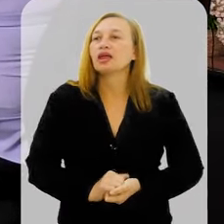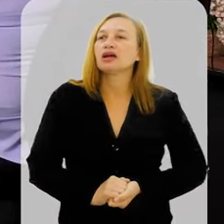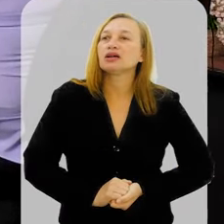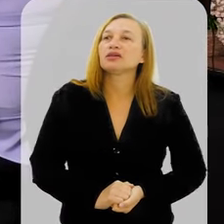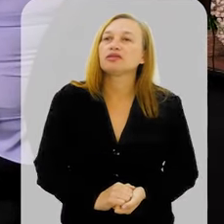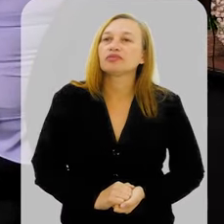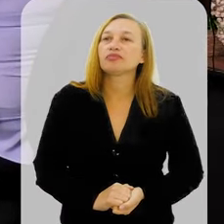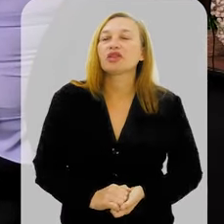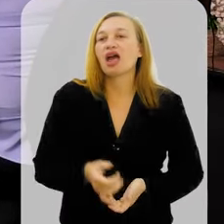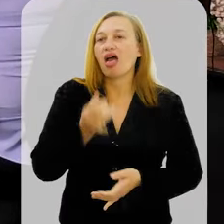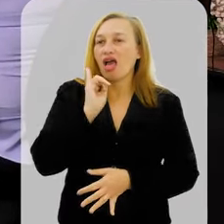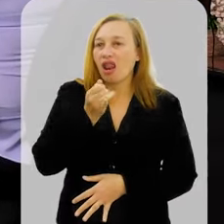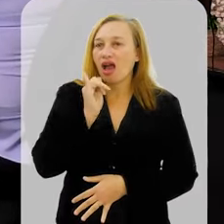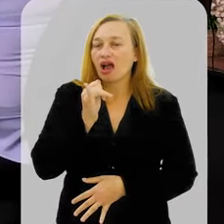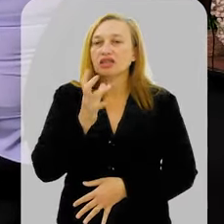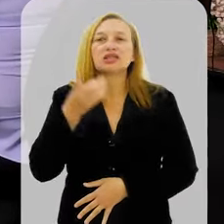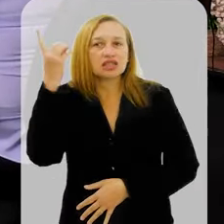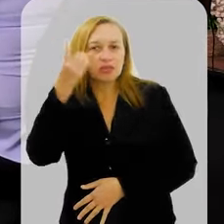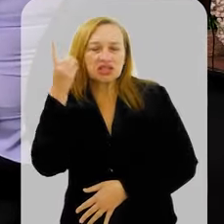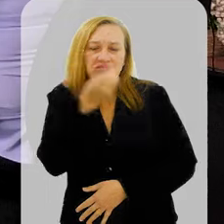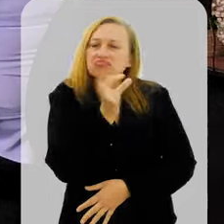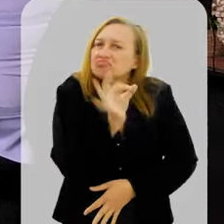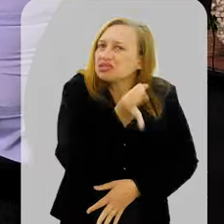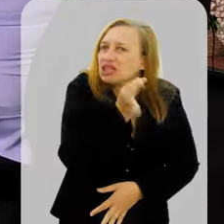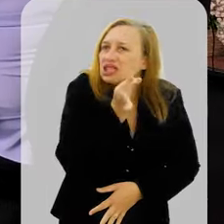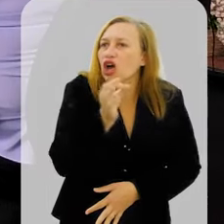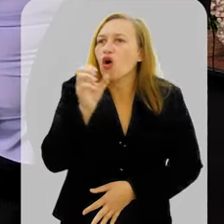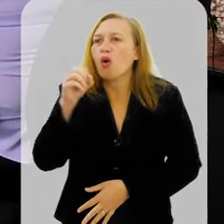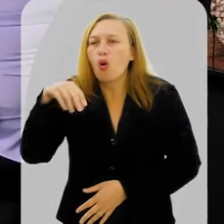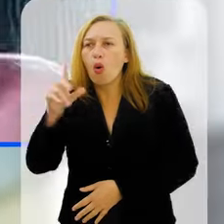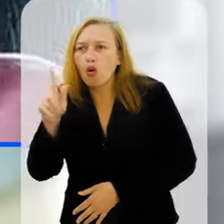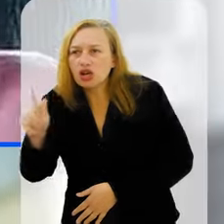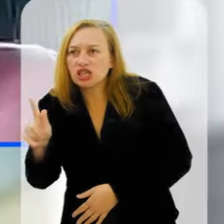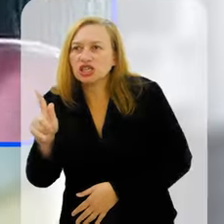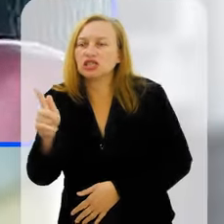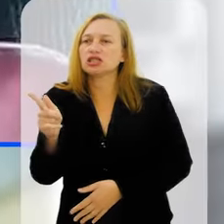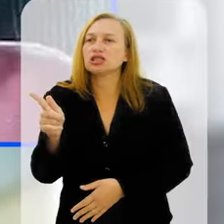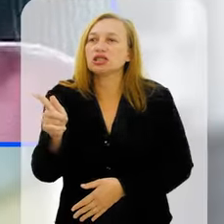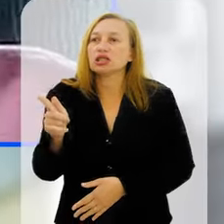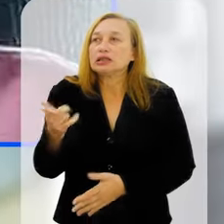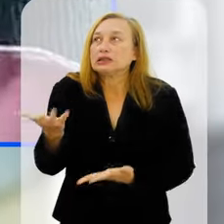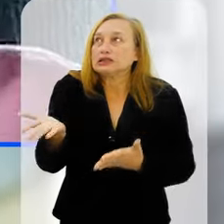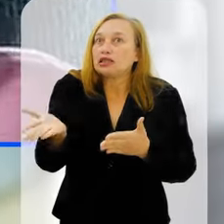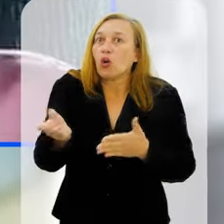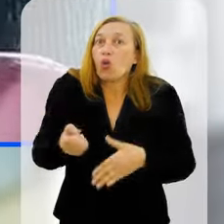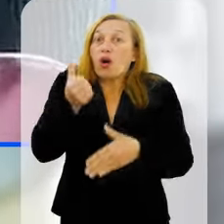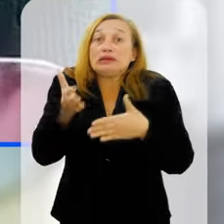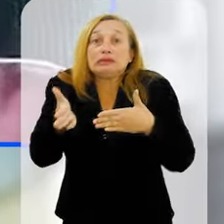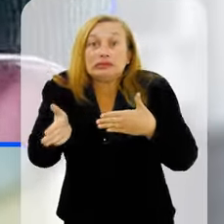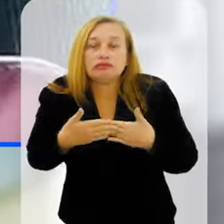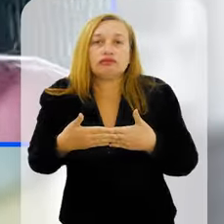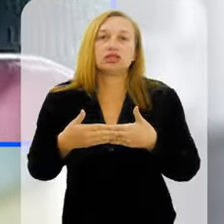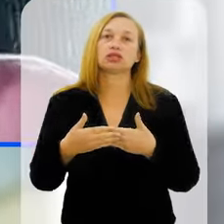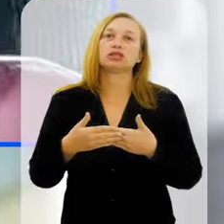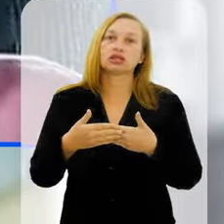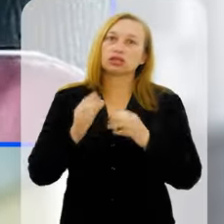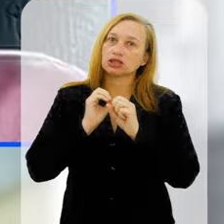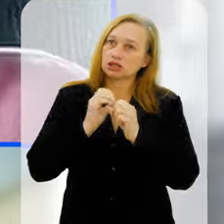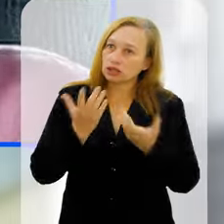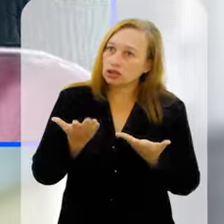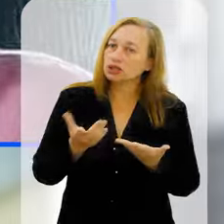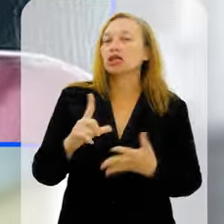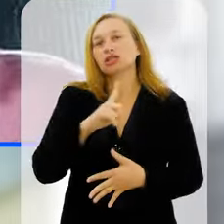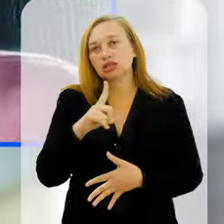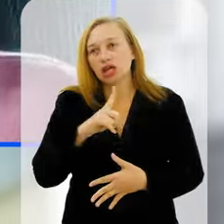Em primeiro lugar, eu queria dizer que o relato aí da deputada está correto, né? As ONGs estão em estado de pré-colapso já há algum